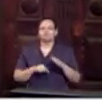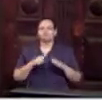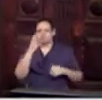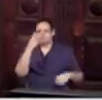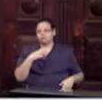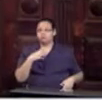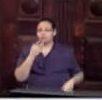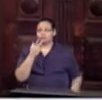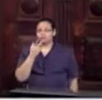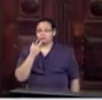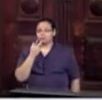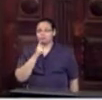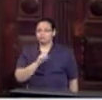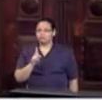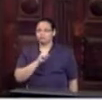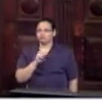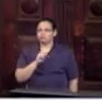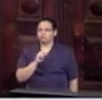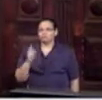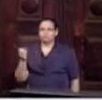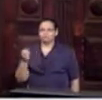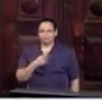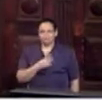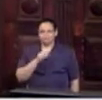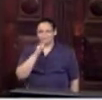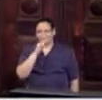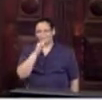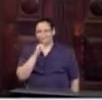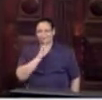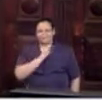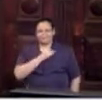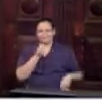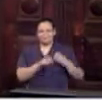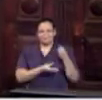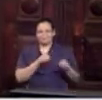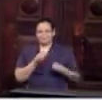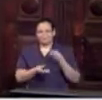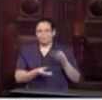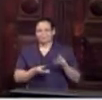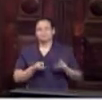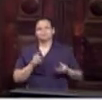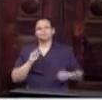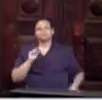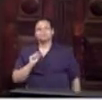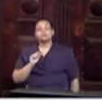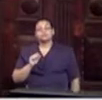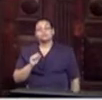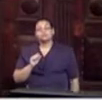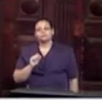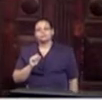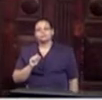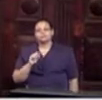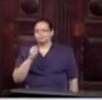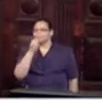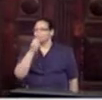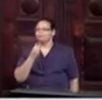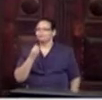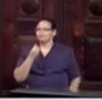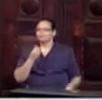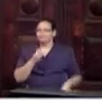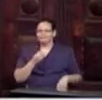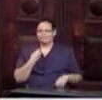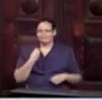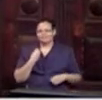falando não de uma nova isenção fiscal, mas de alguma forma, de certa forma, de um benefício, que